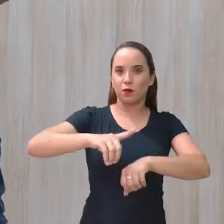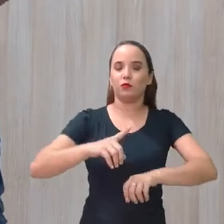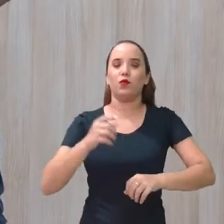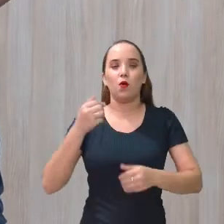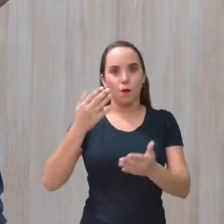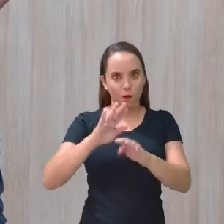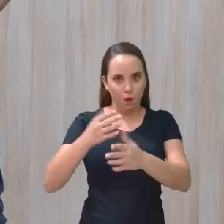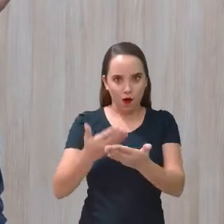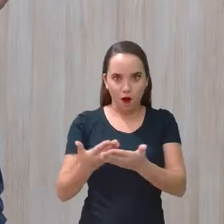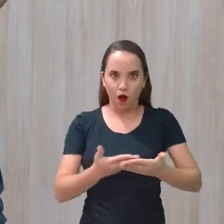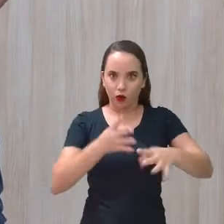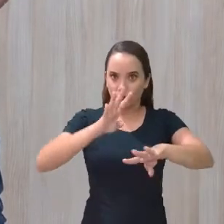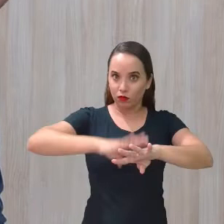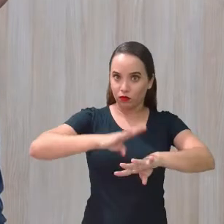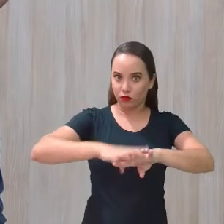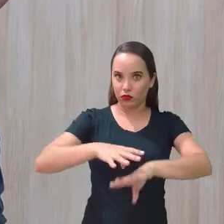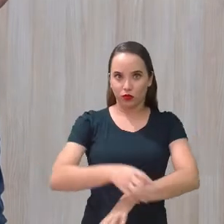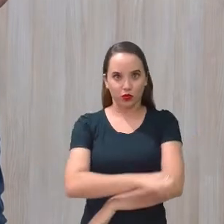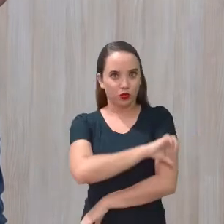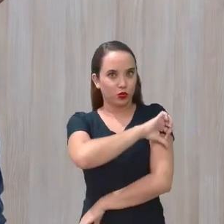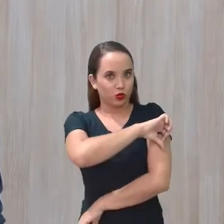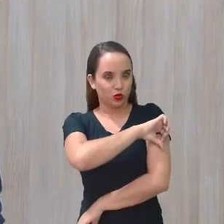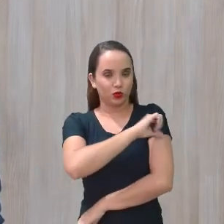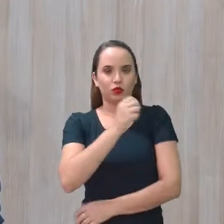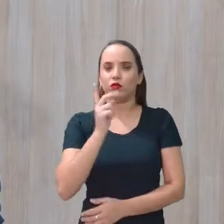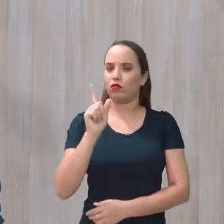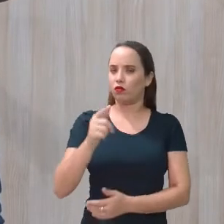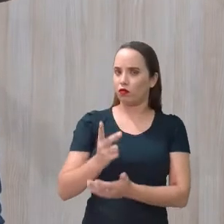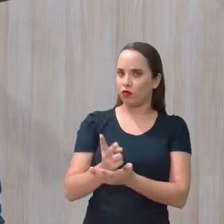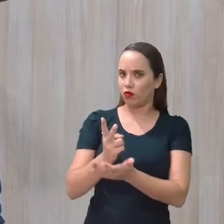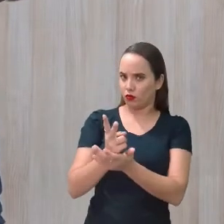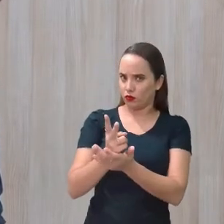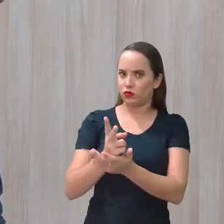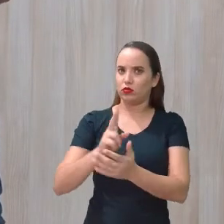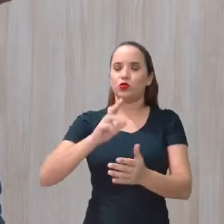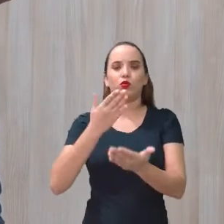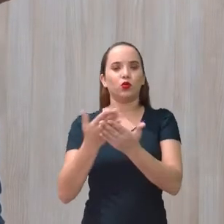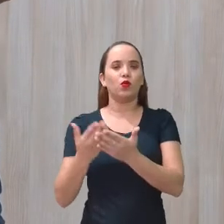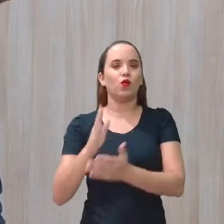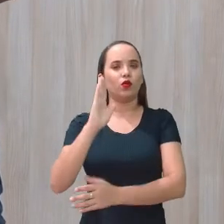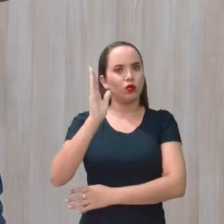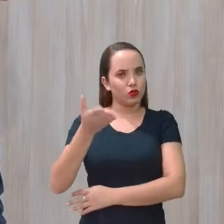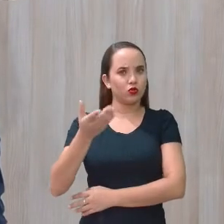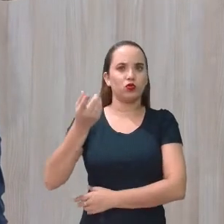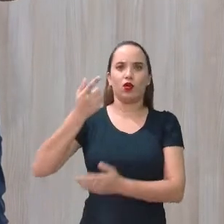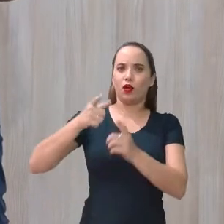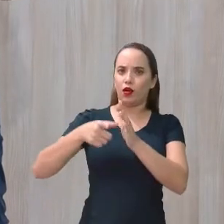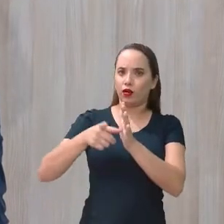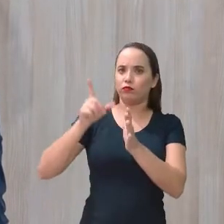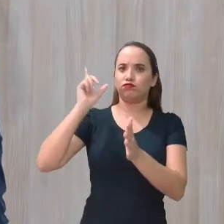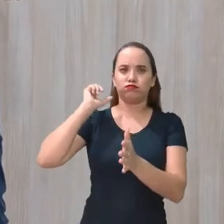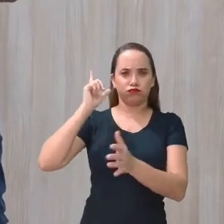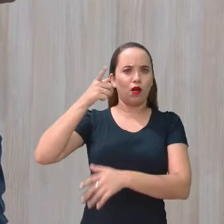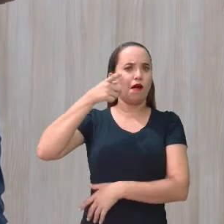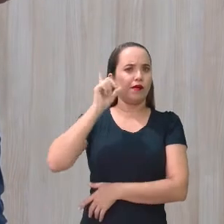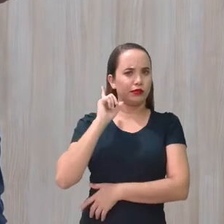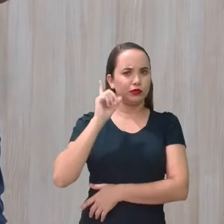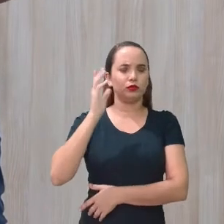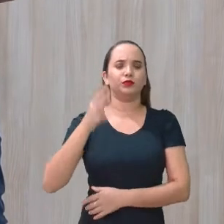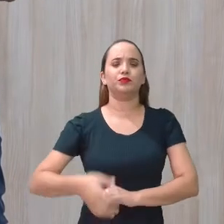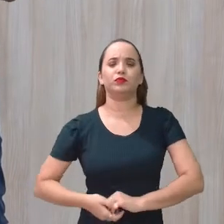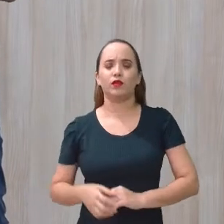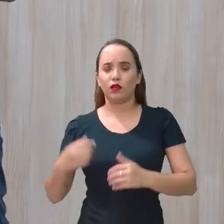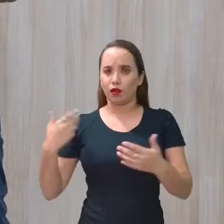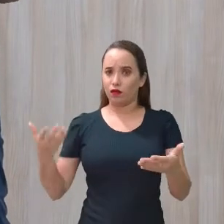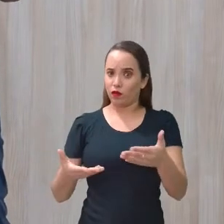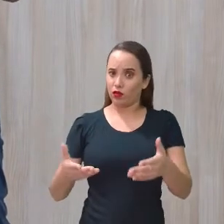matemática do 9º ano, tá certo? É a continuação da aula que fizemos antes de ontem e a gente vai trazer alguns elementos novos,